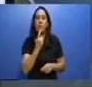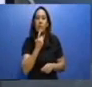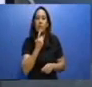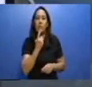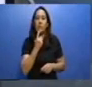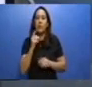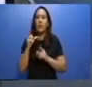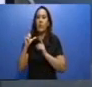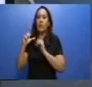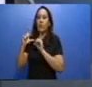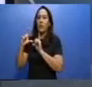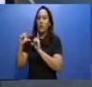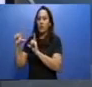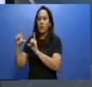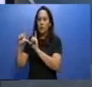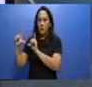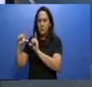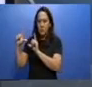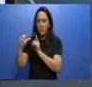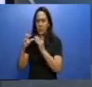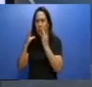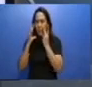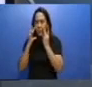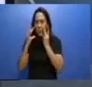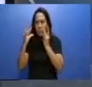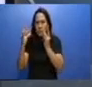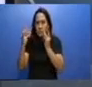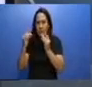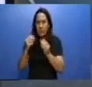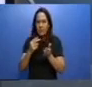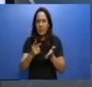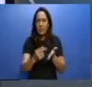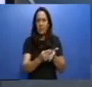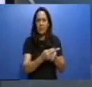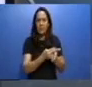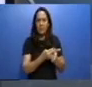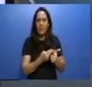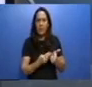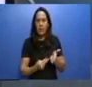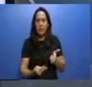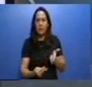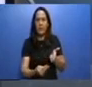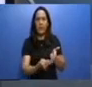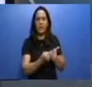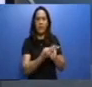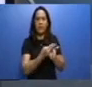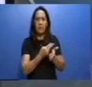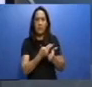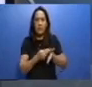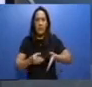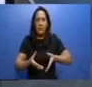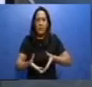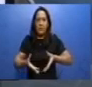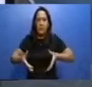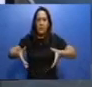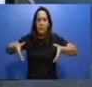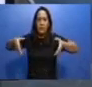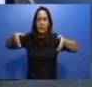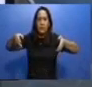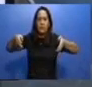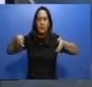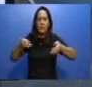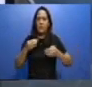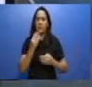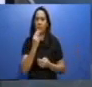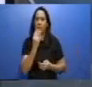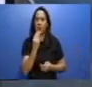Observa bem aí na apostila de vocês os desenhos dos cestos. Observa os desenhos dos